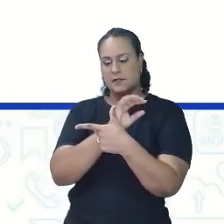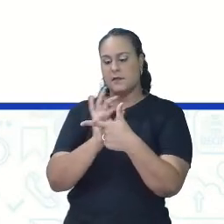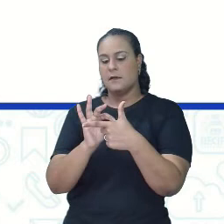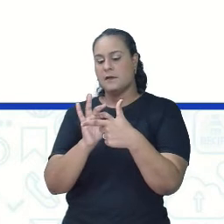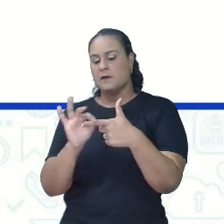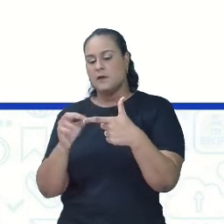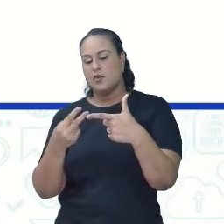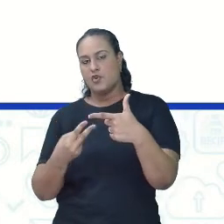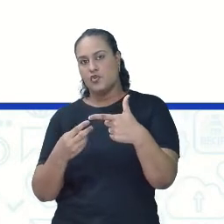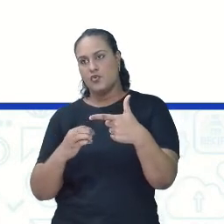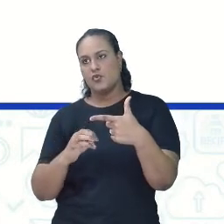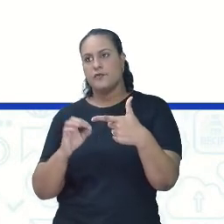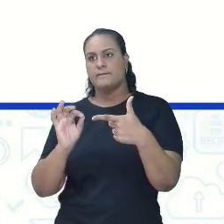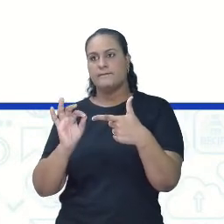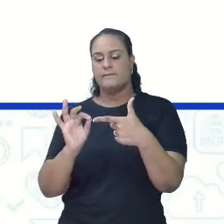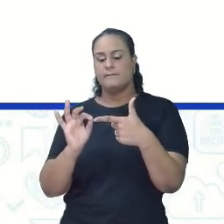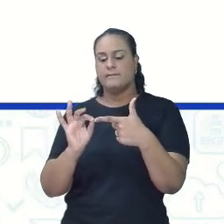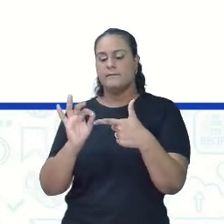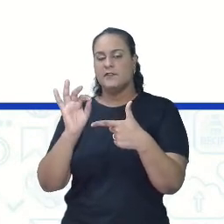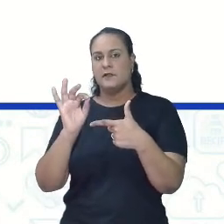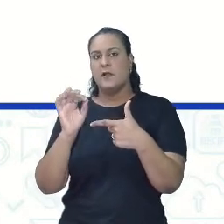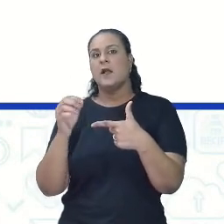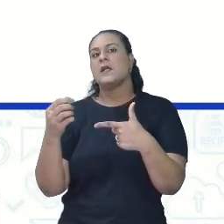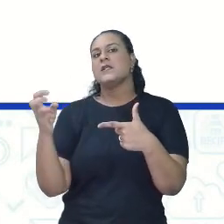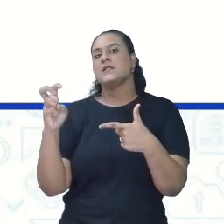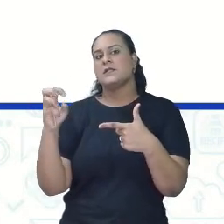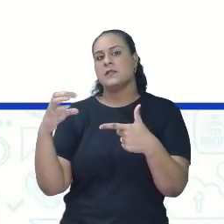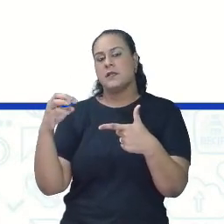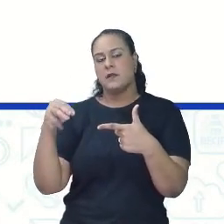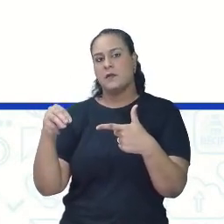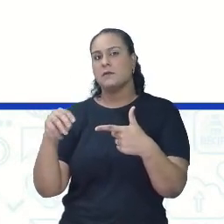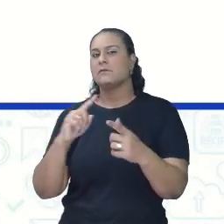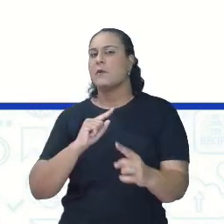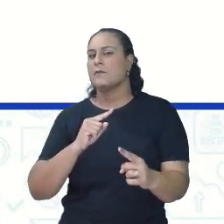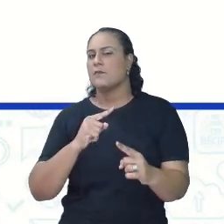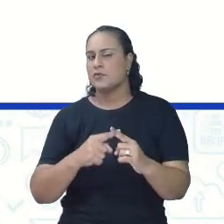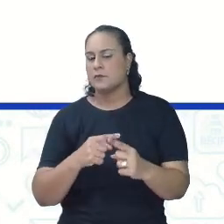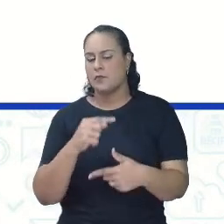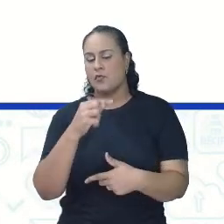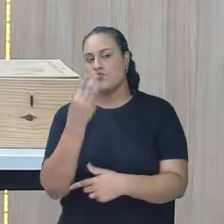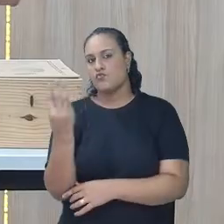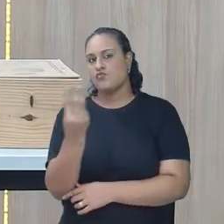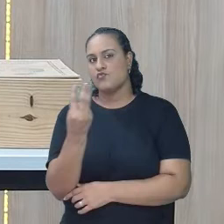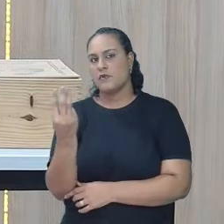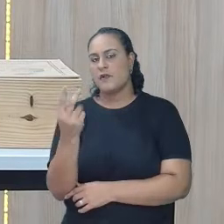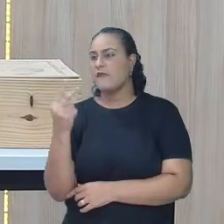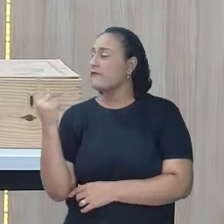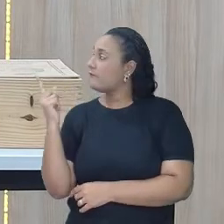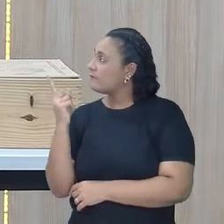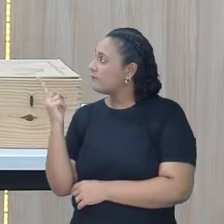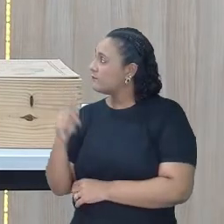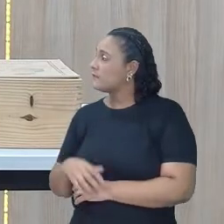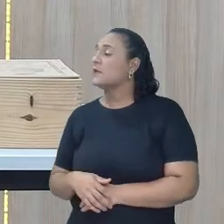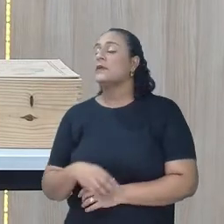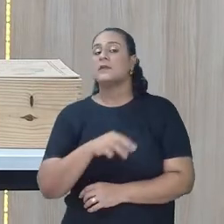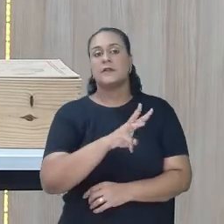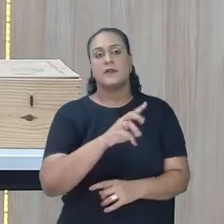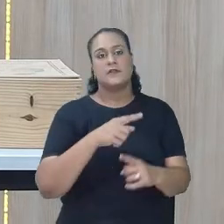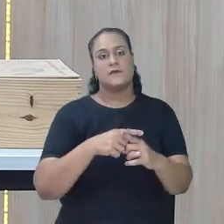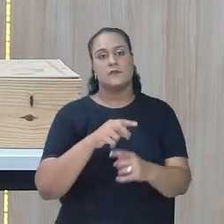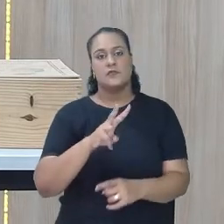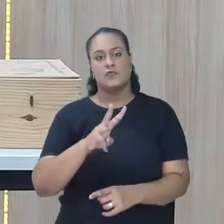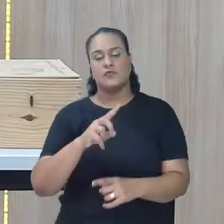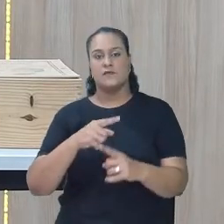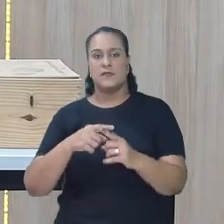comprimento e 5 de largura. E a gente faz o quê? Multiplica os 3 valores, né? Então, a gente tem ali 3 vezes 2